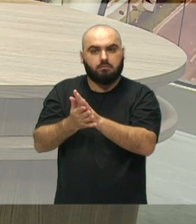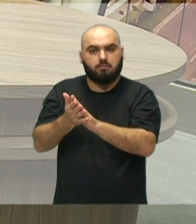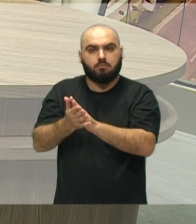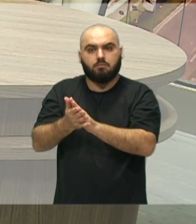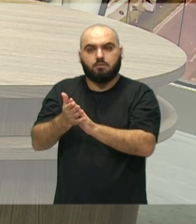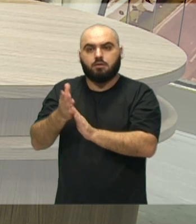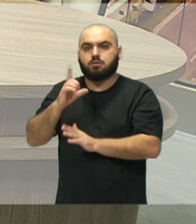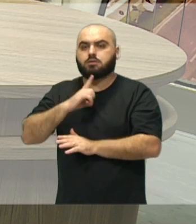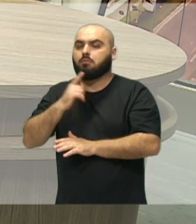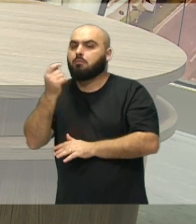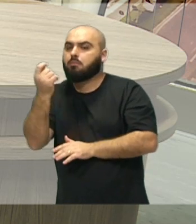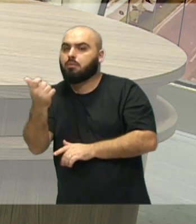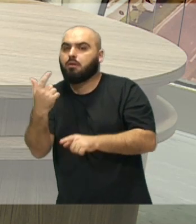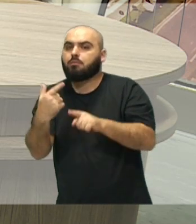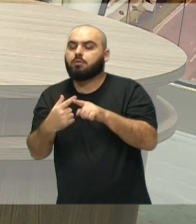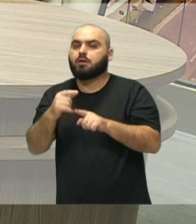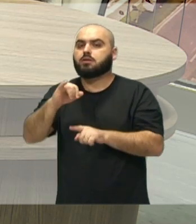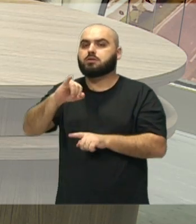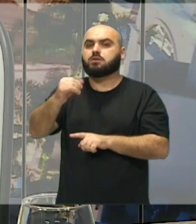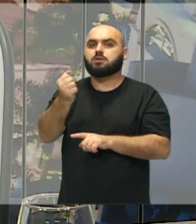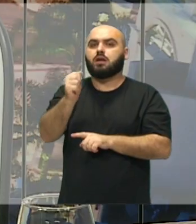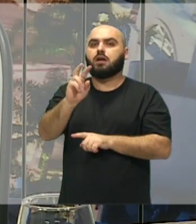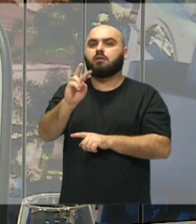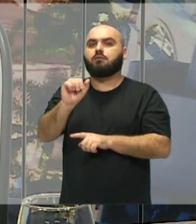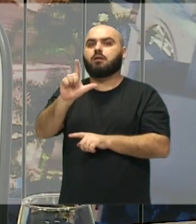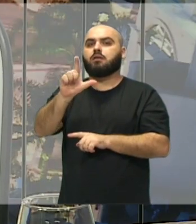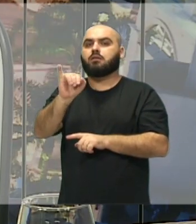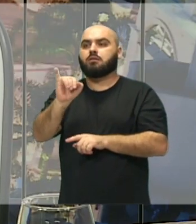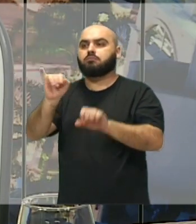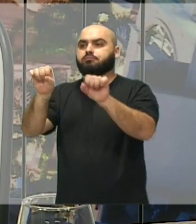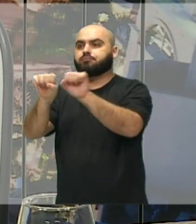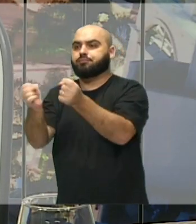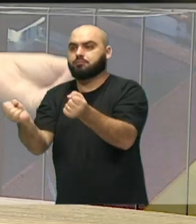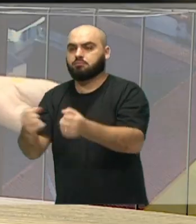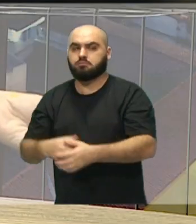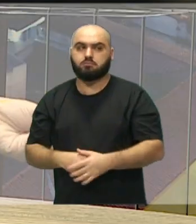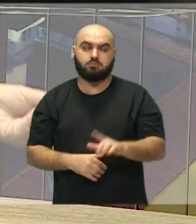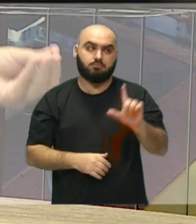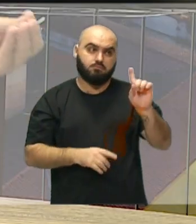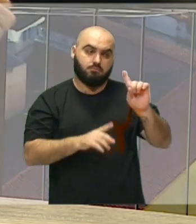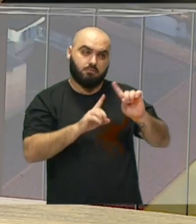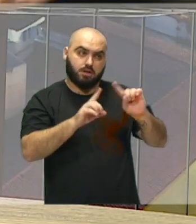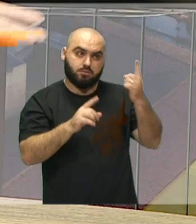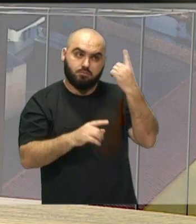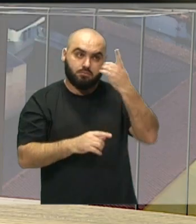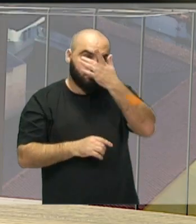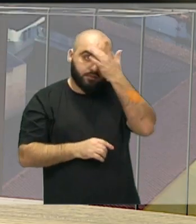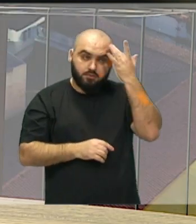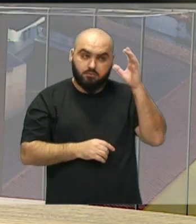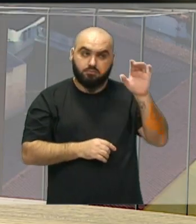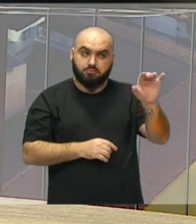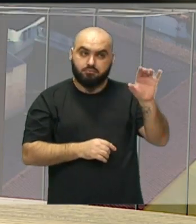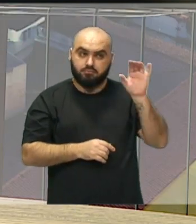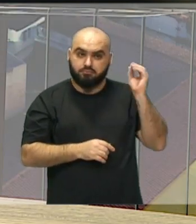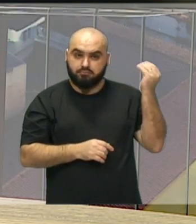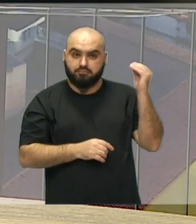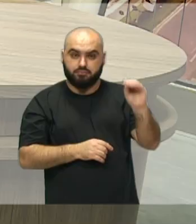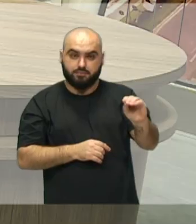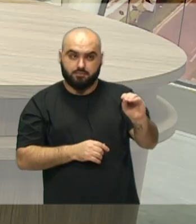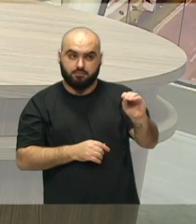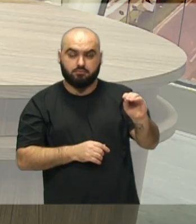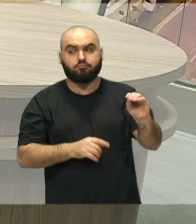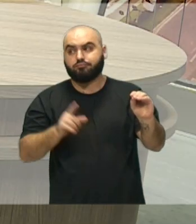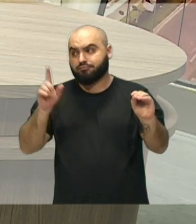fauna porque o javali realmente depredava, né? Sim, só que alguém trouxe esse javali para ali que não era a casa dele, né? Então